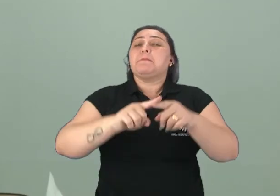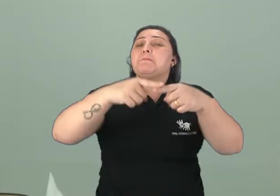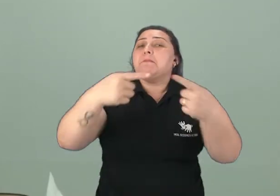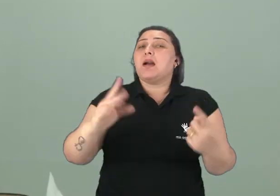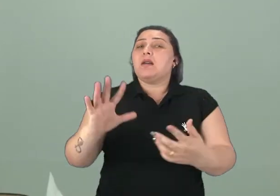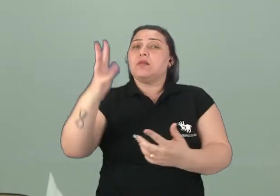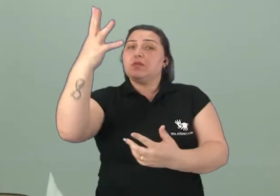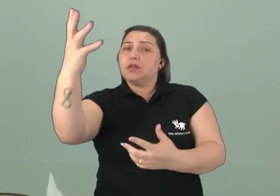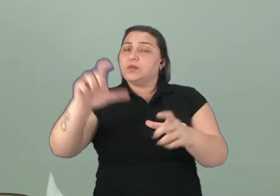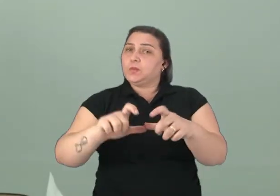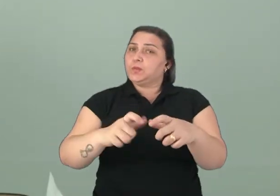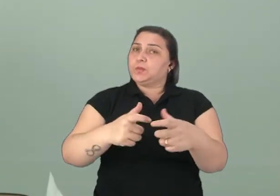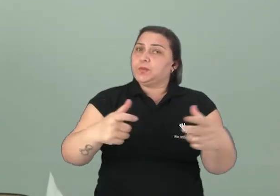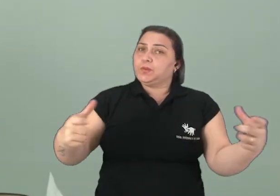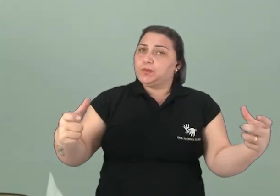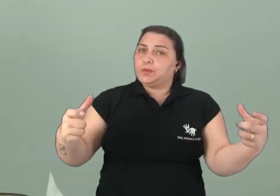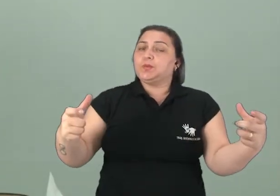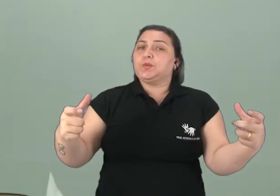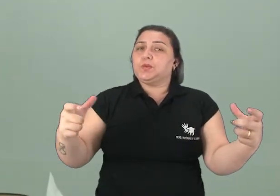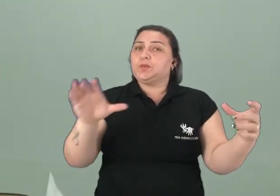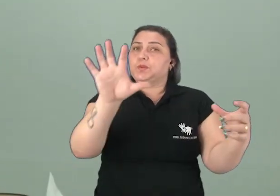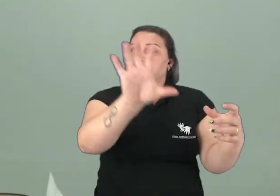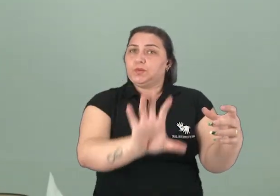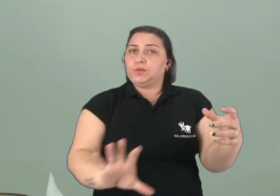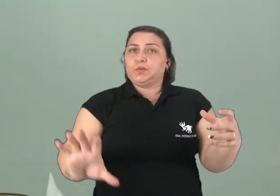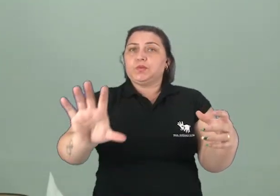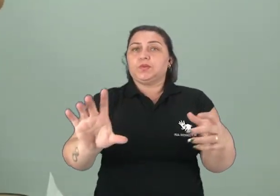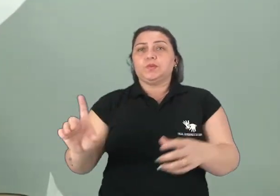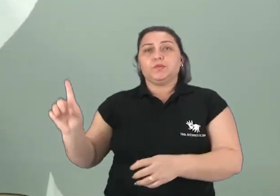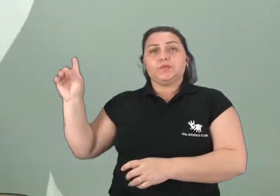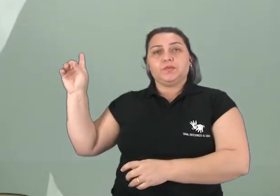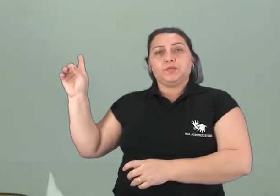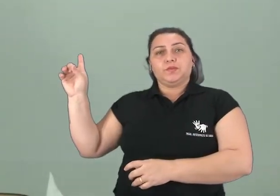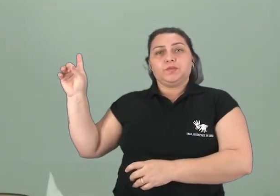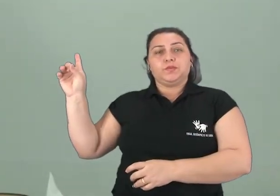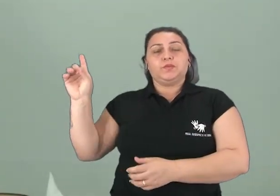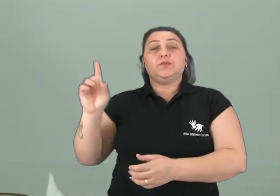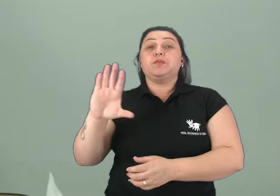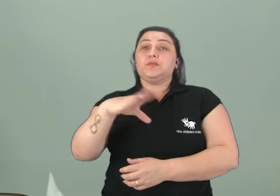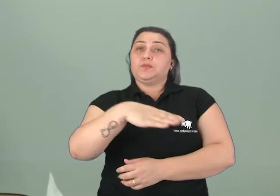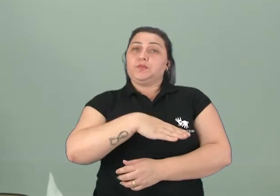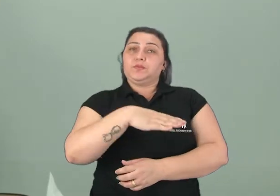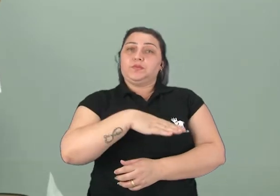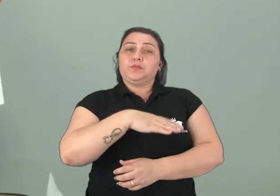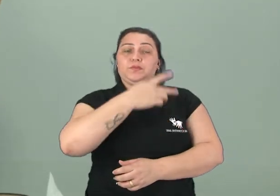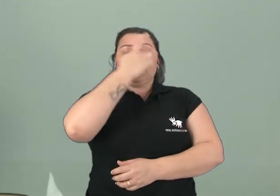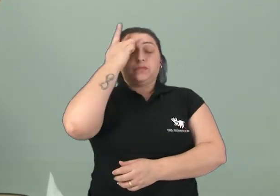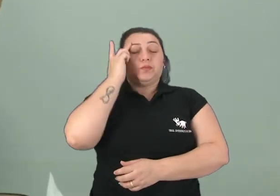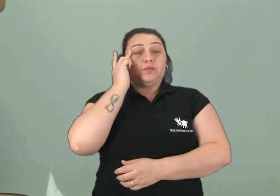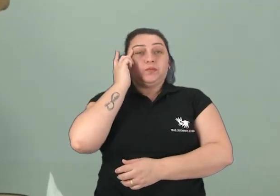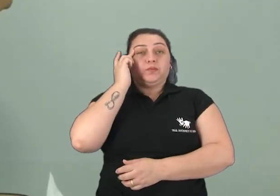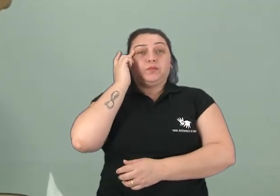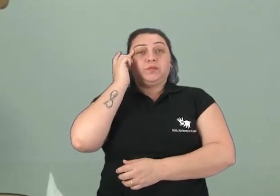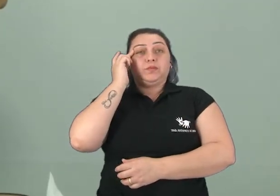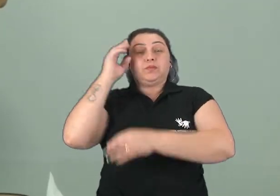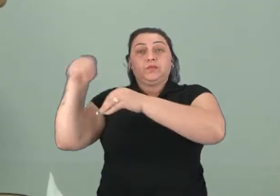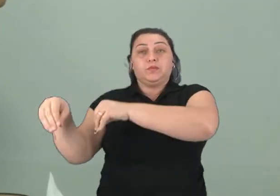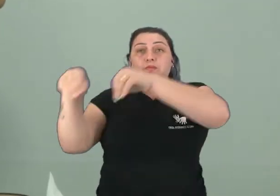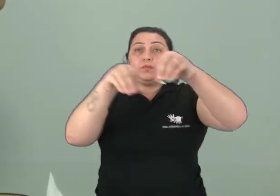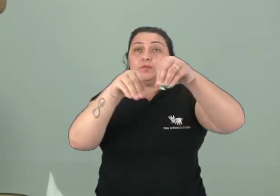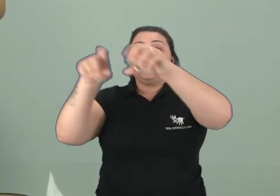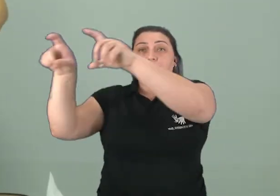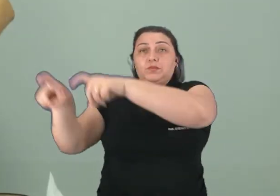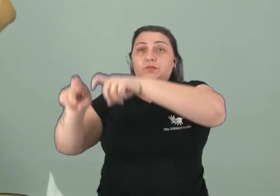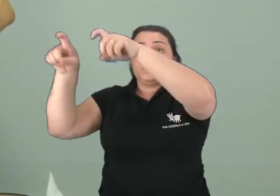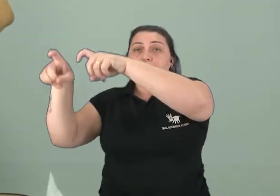quando acontece esse crescimento dessa região aqui, ó, na região das cidades, que as pessoas saem aqui do campo